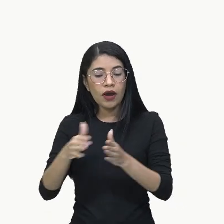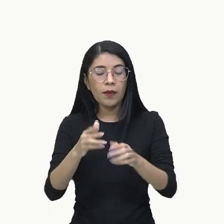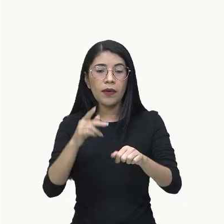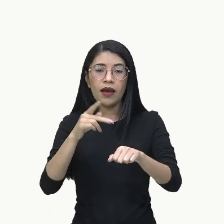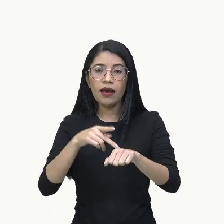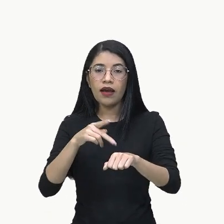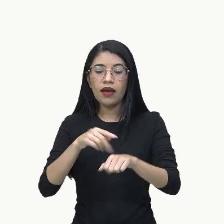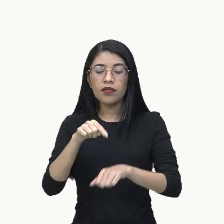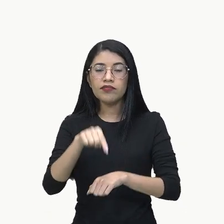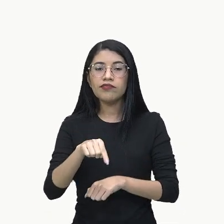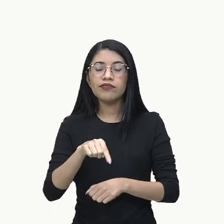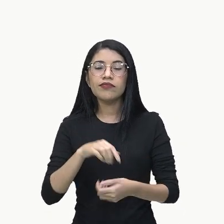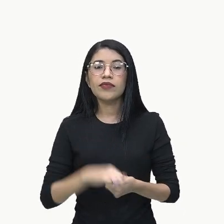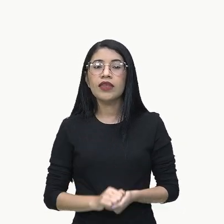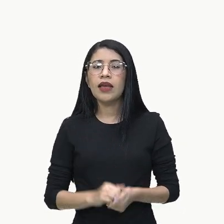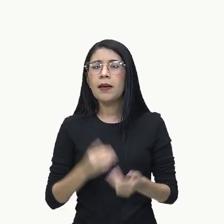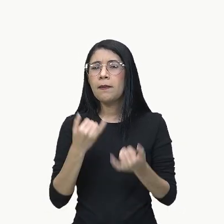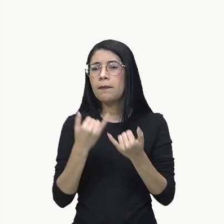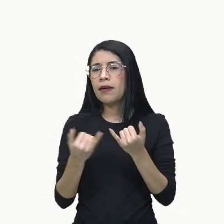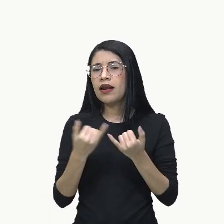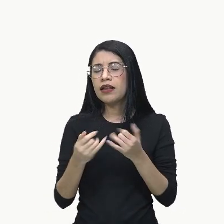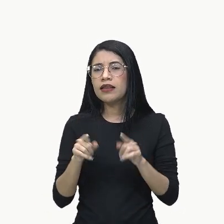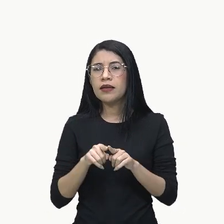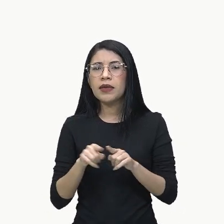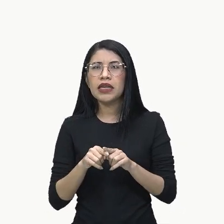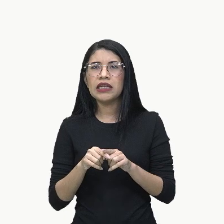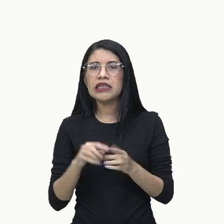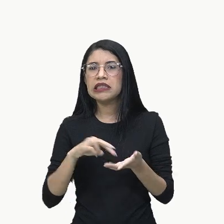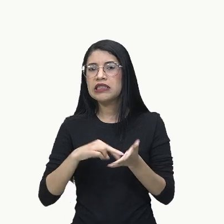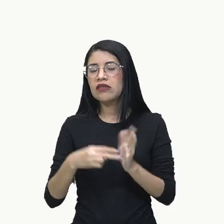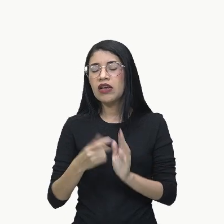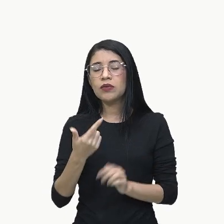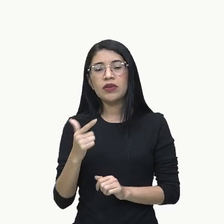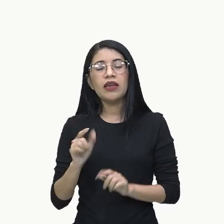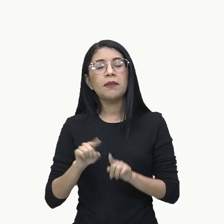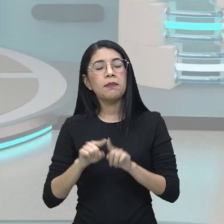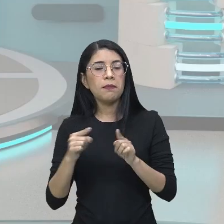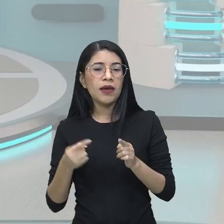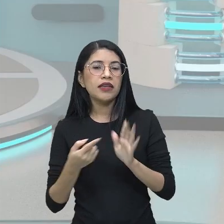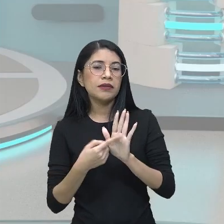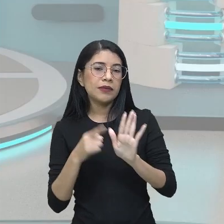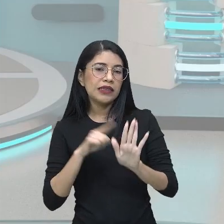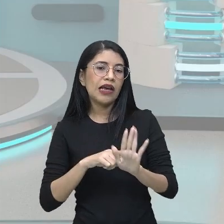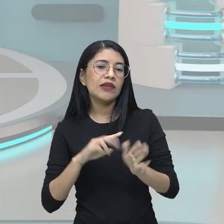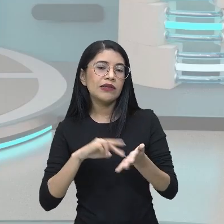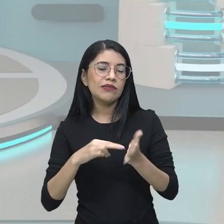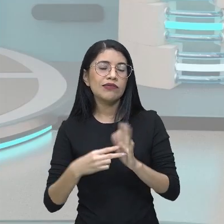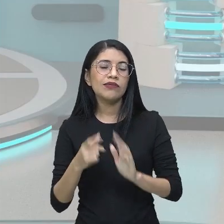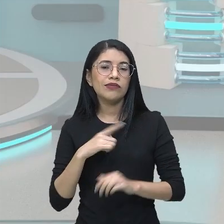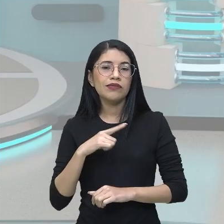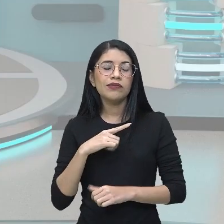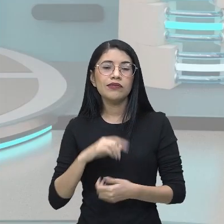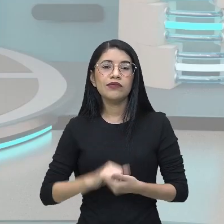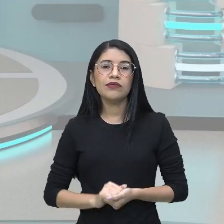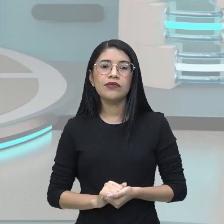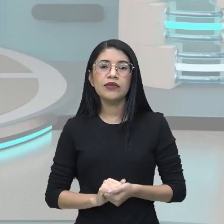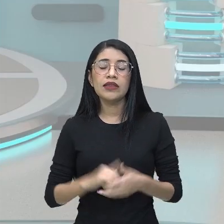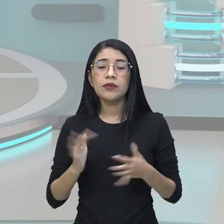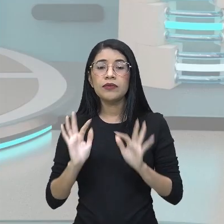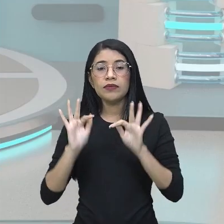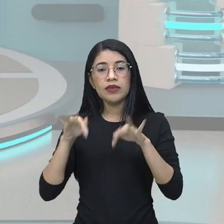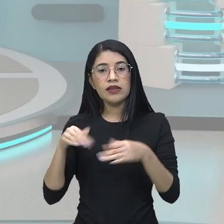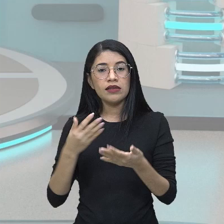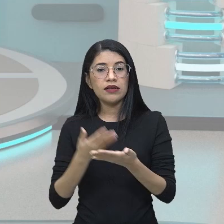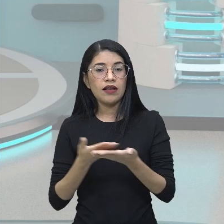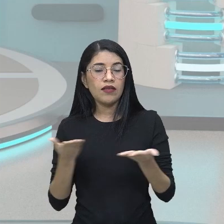uma pedra, que também parece que não quer dizer nada, mas diz metaforicamente muita coisa. E assim nós encerramos